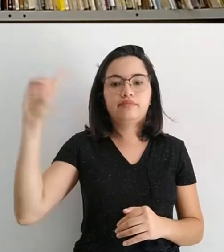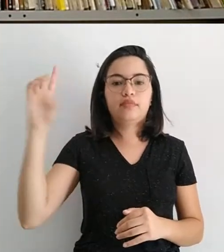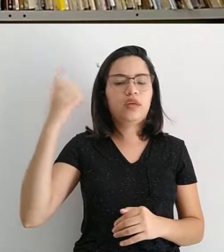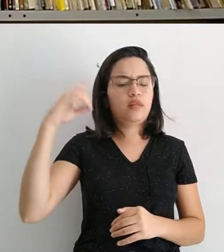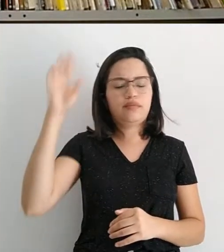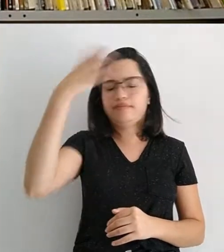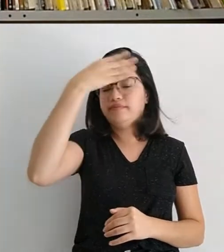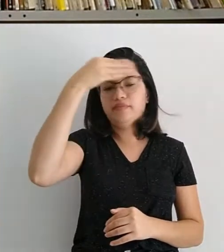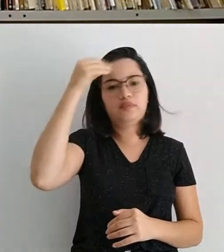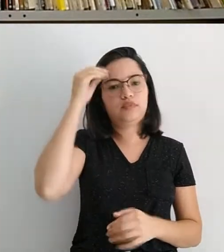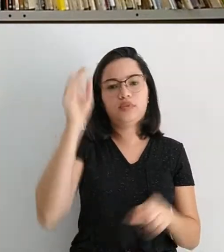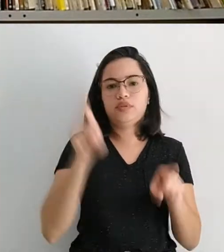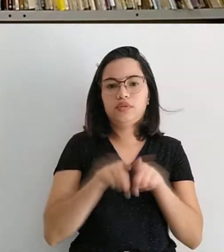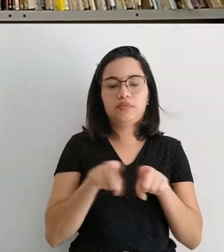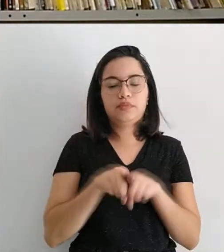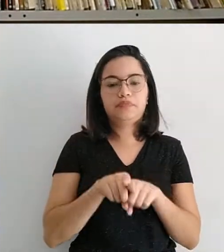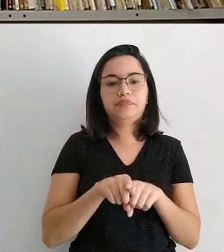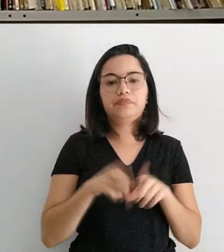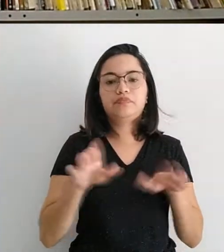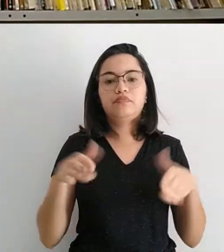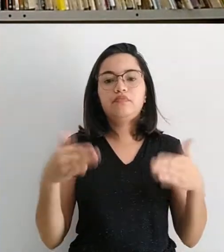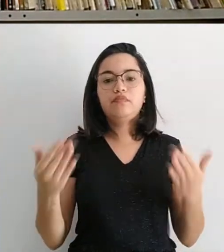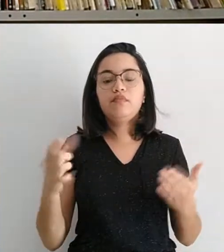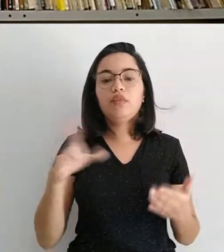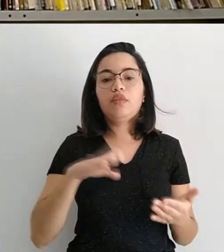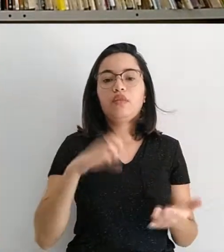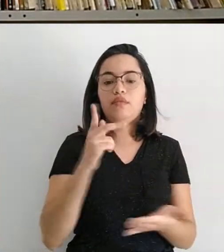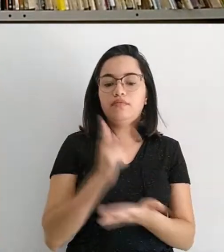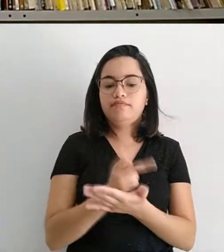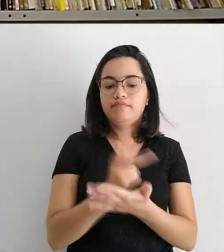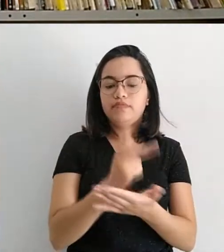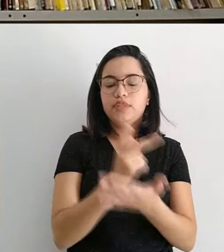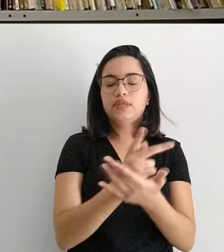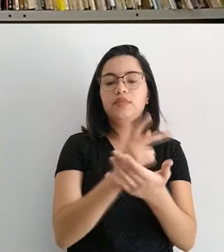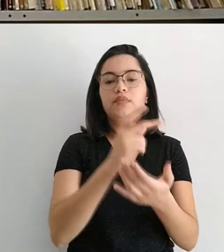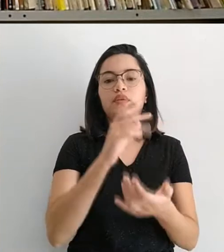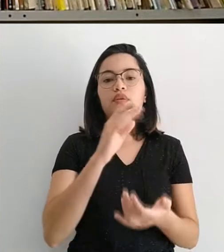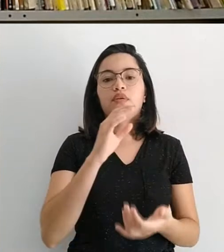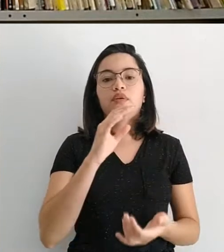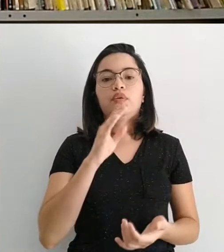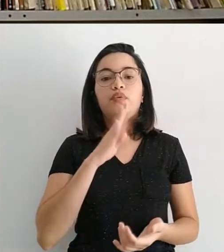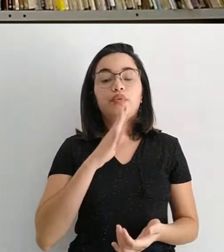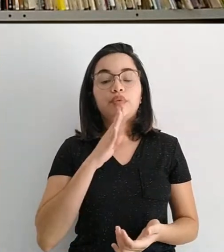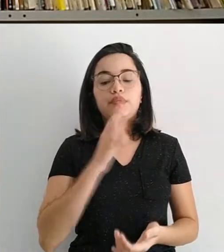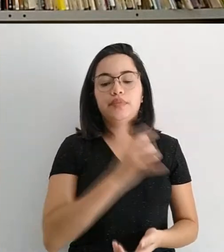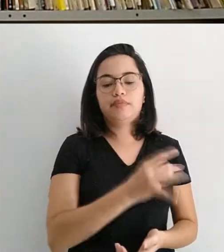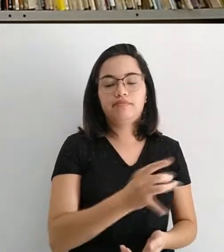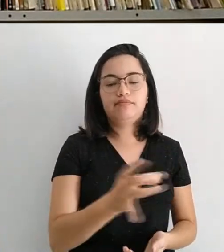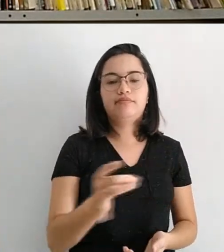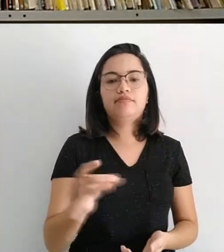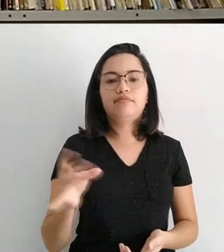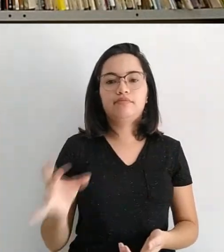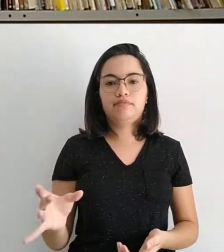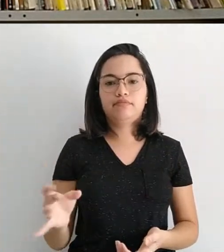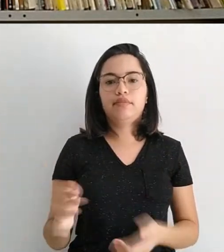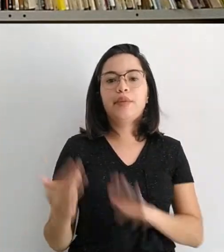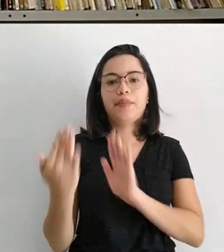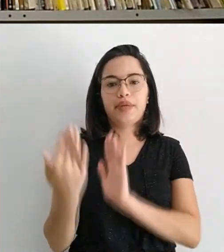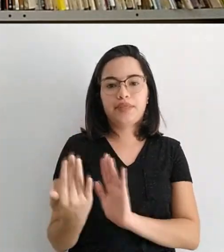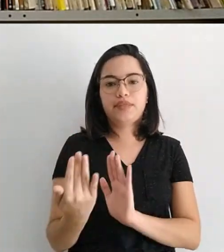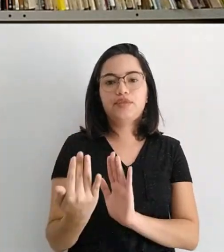não esquece também, né? Então, ele tem sempre um conhecimento eterno